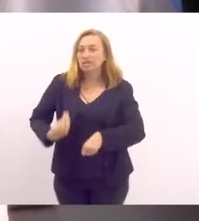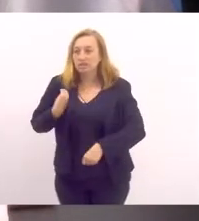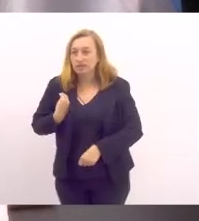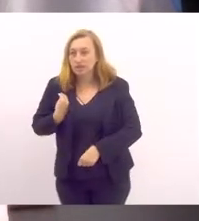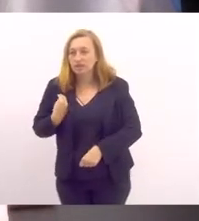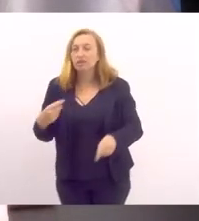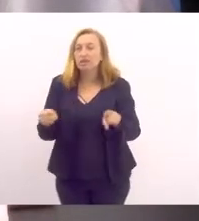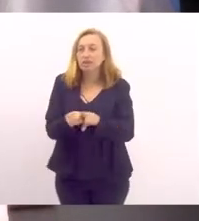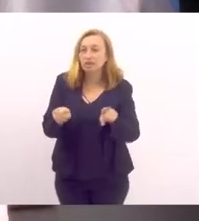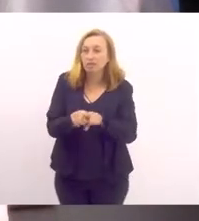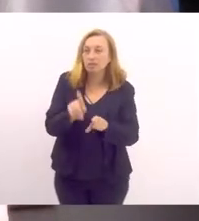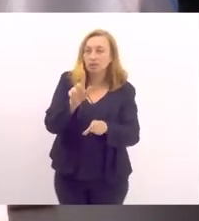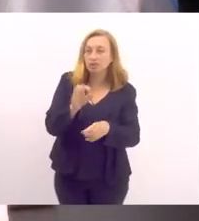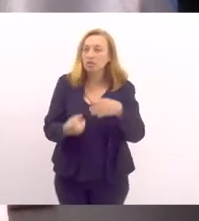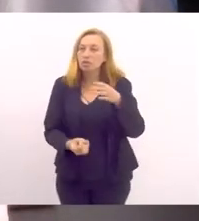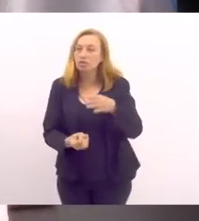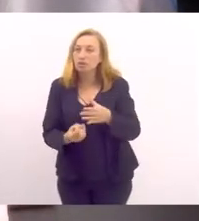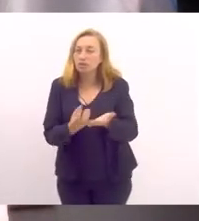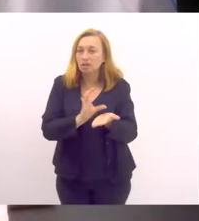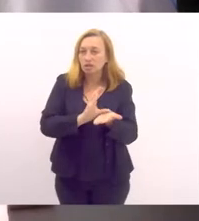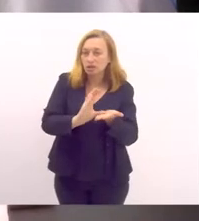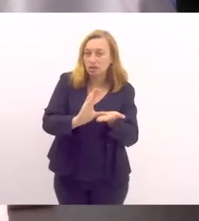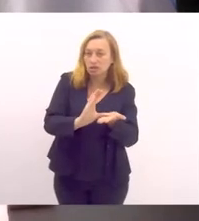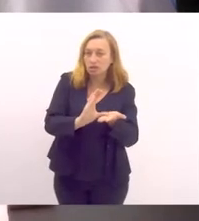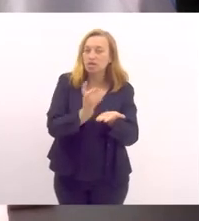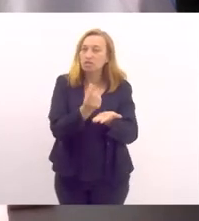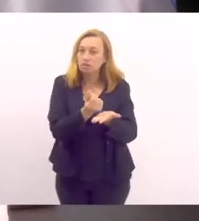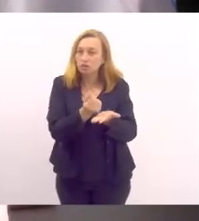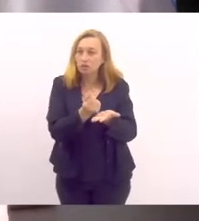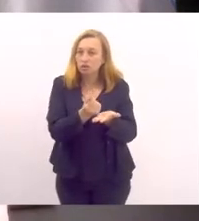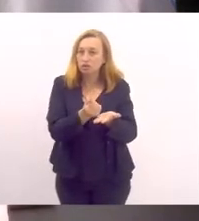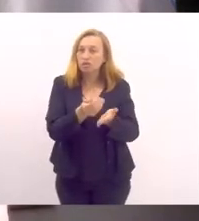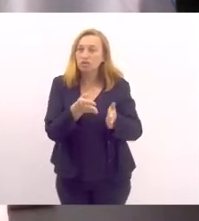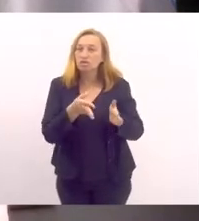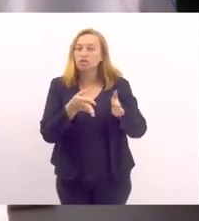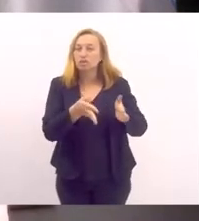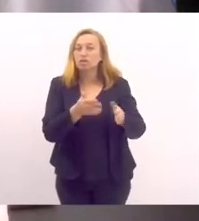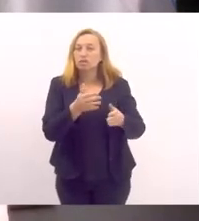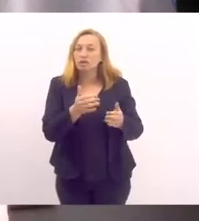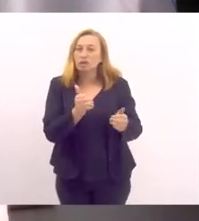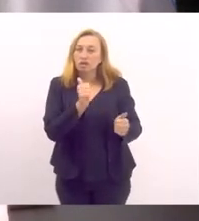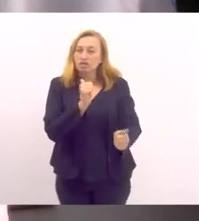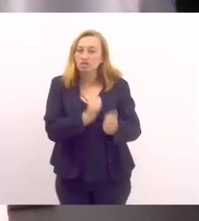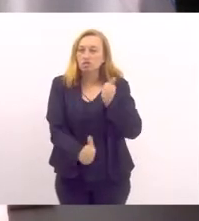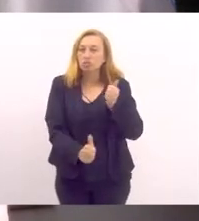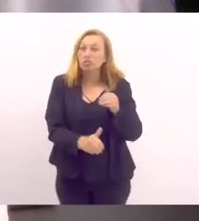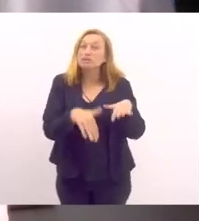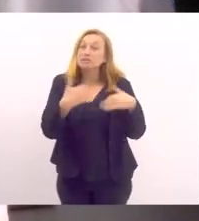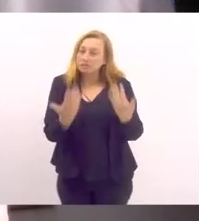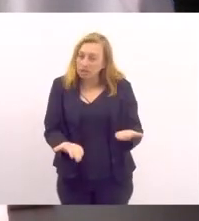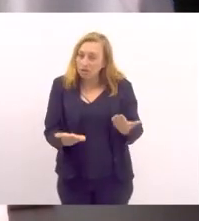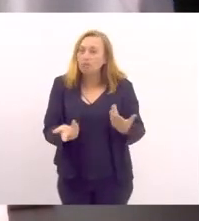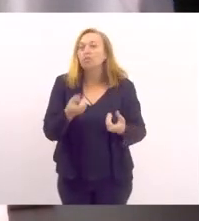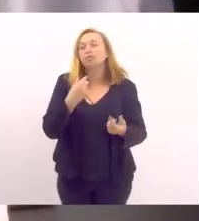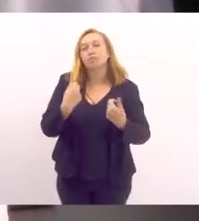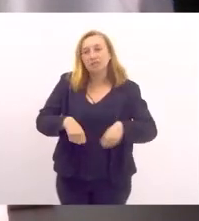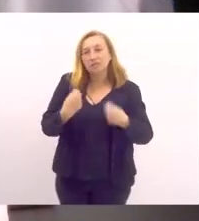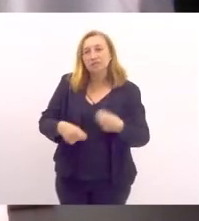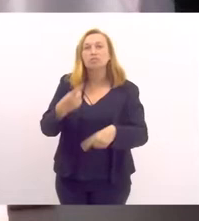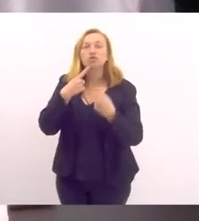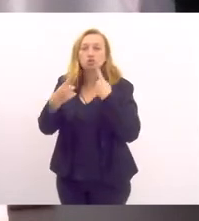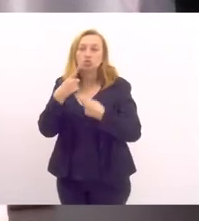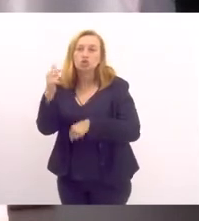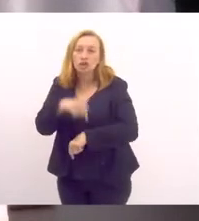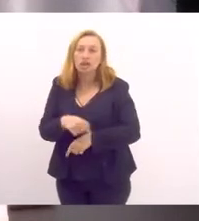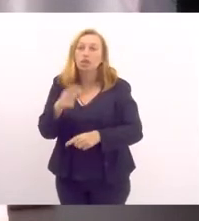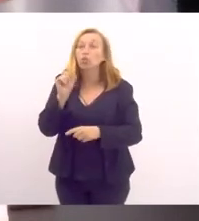Fundo Estadual de Incentivo ao Esporte, Fundo Pro Esporte. Ou seja, precisamos debater aqui